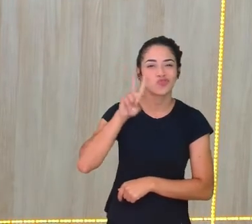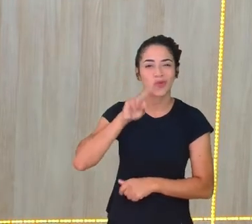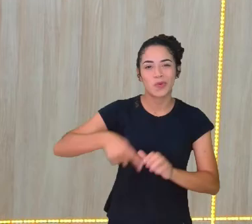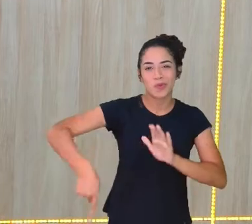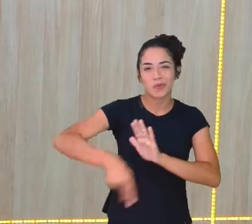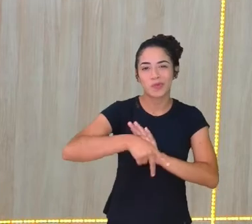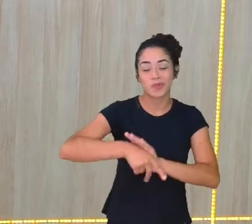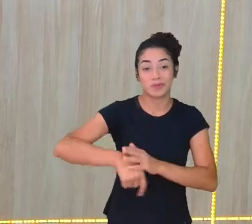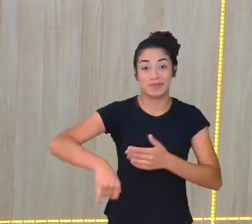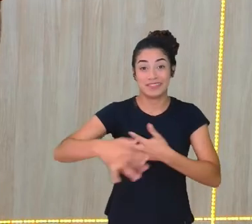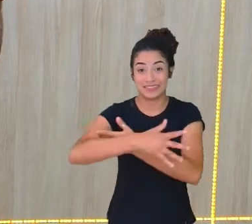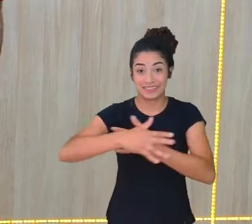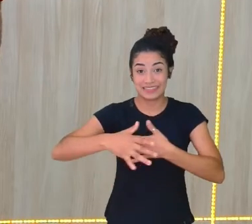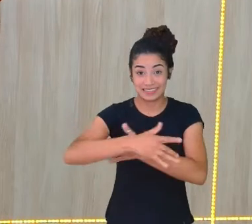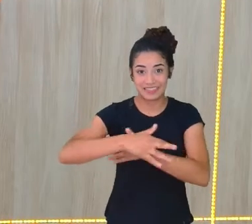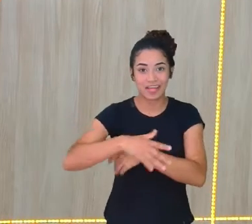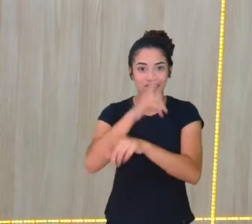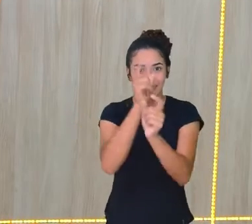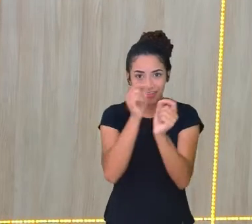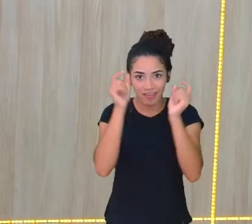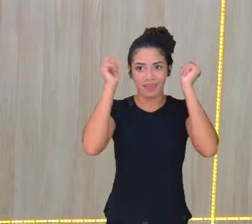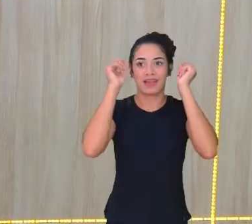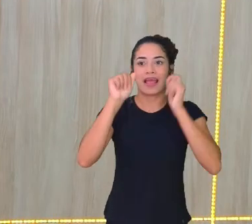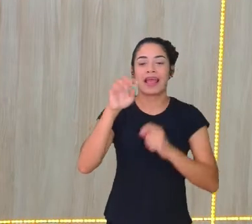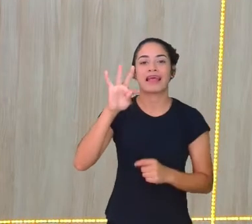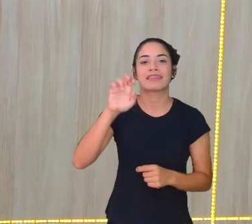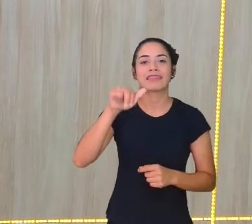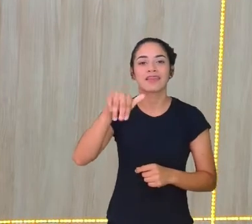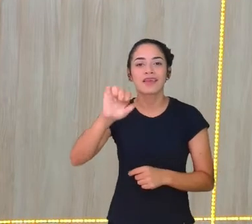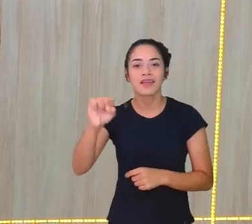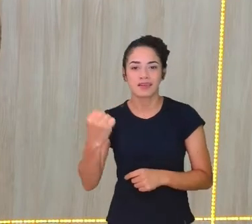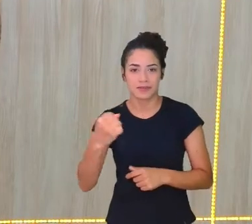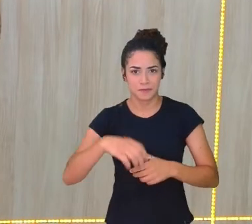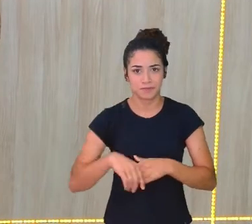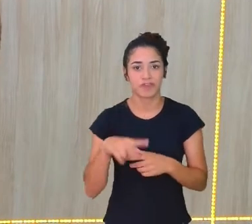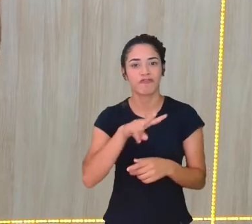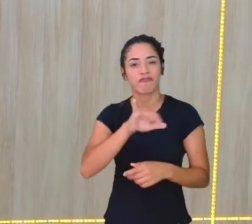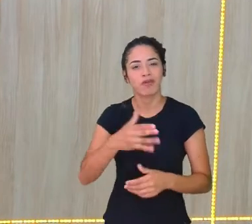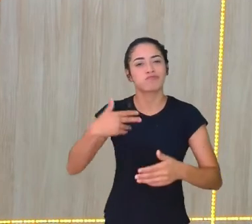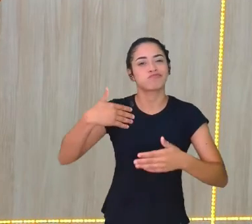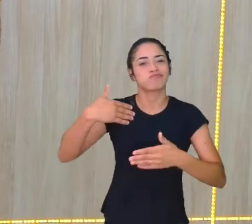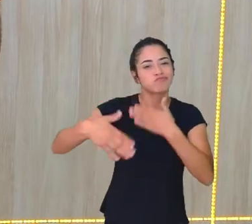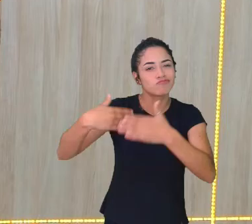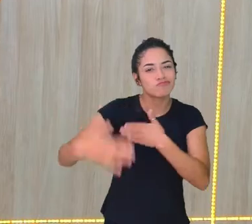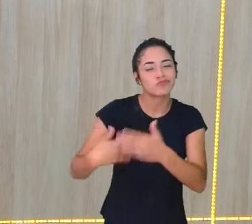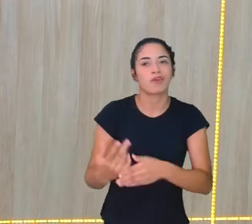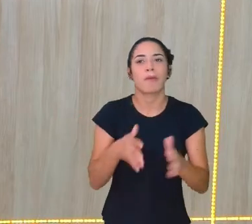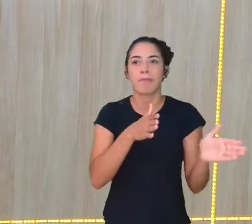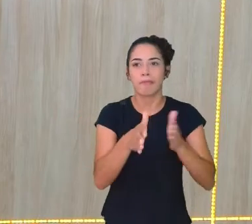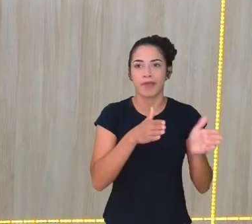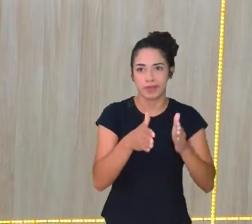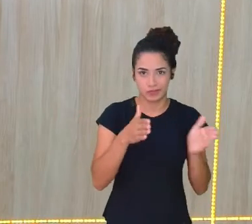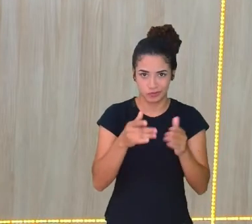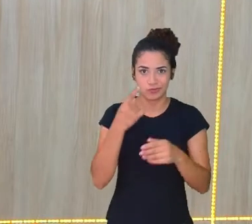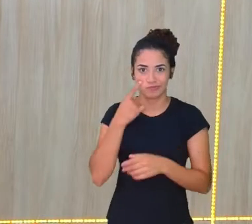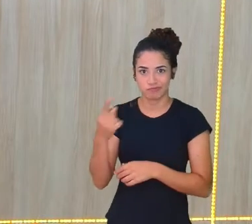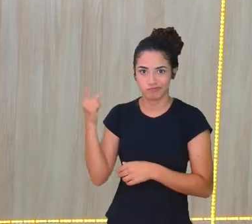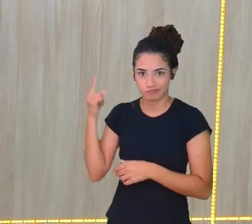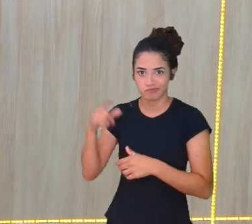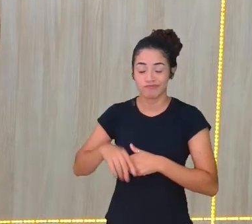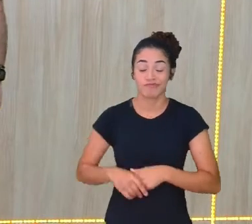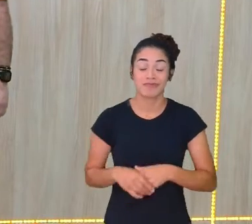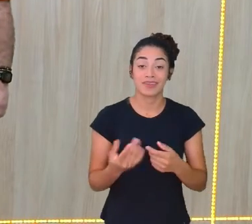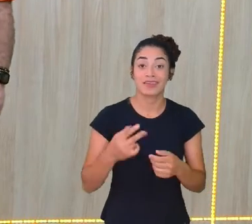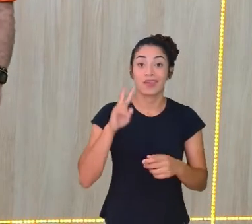grega de Atenas, né? Então nós vamos tentar continuar aqui trabalhando o período arcaico, reconhecendo aqui a